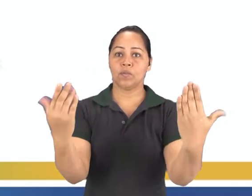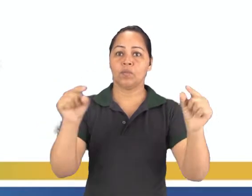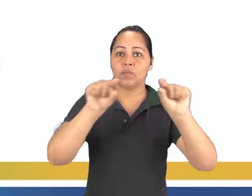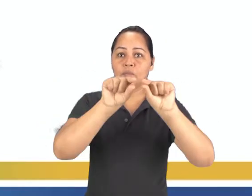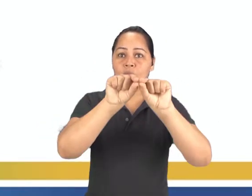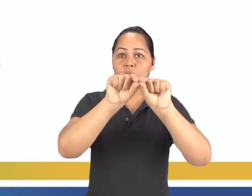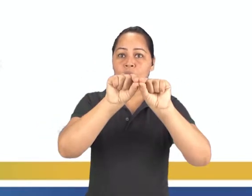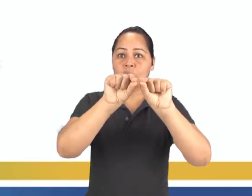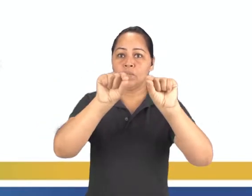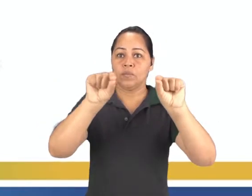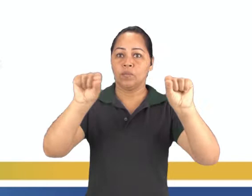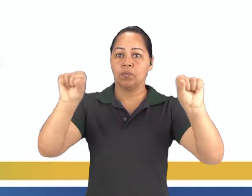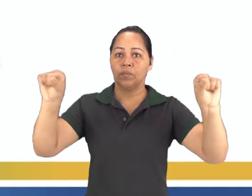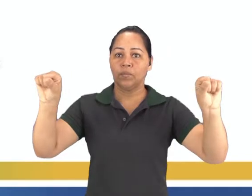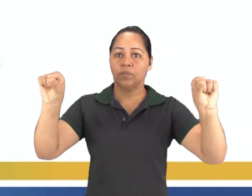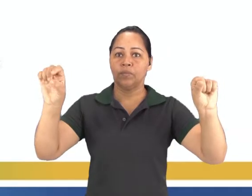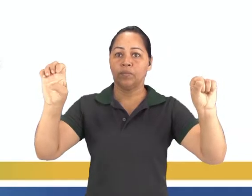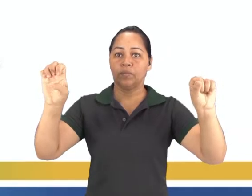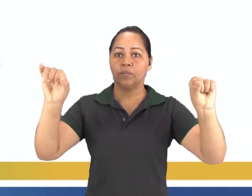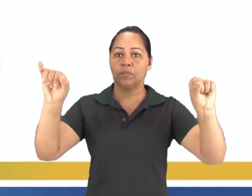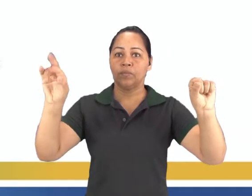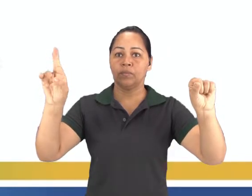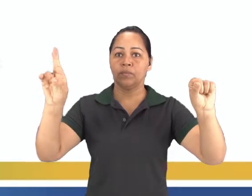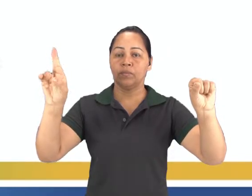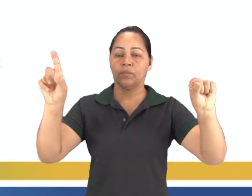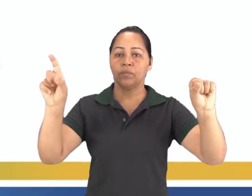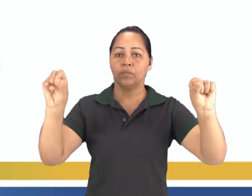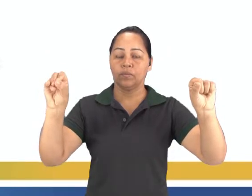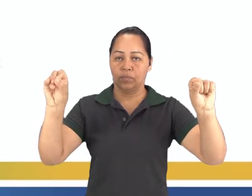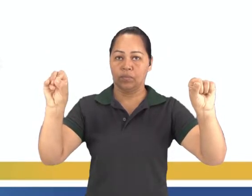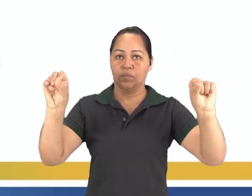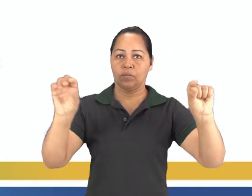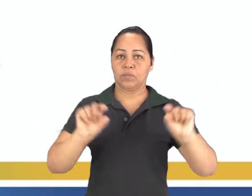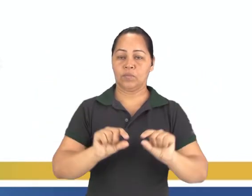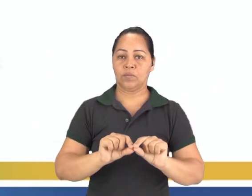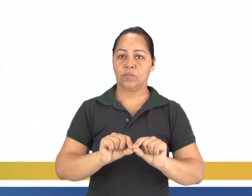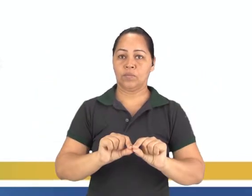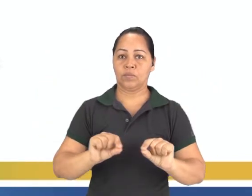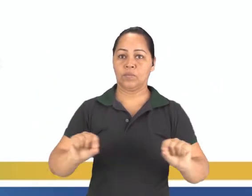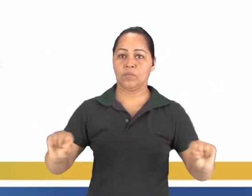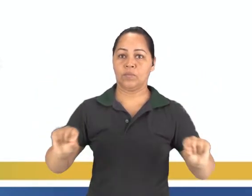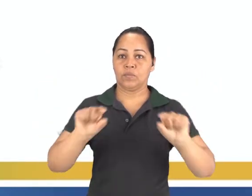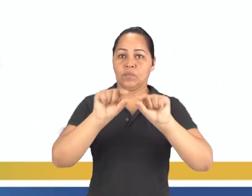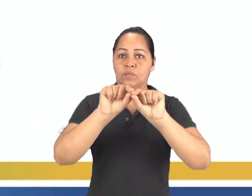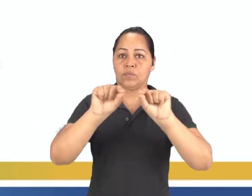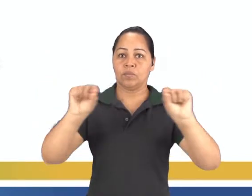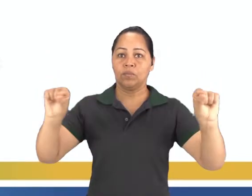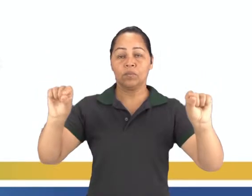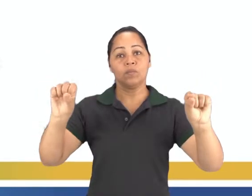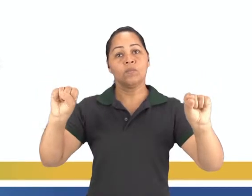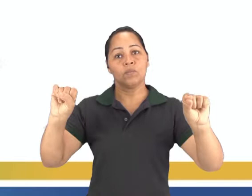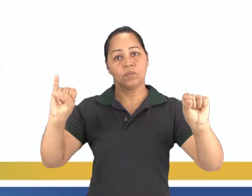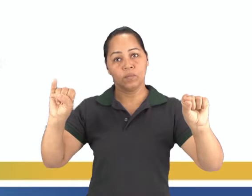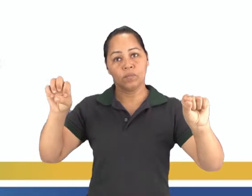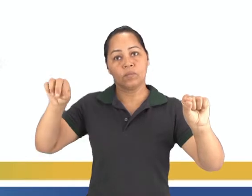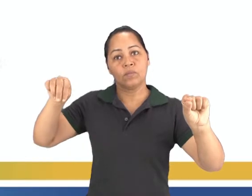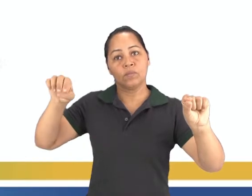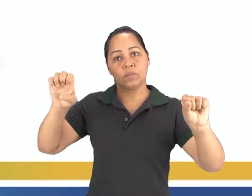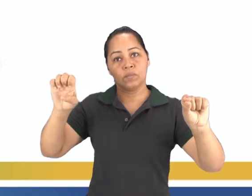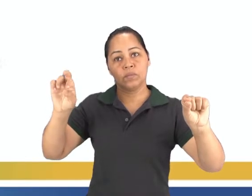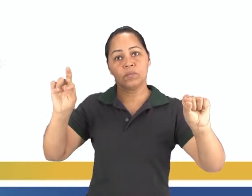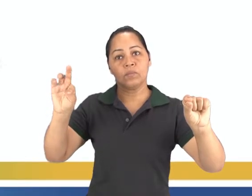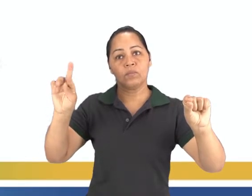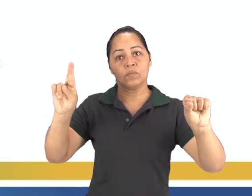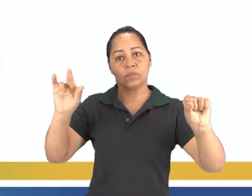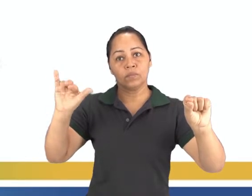eixo e mantém a mesma distância em relação ao eixo de simetria. Então, observe o exemplo aí que aparece a